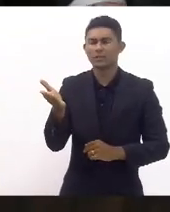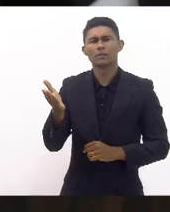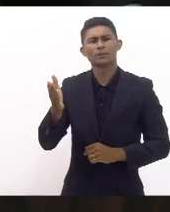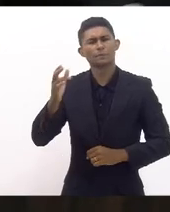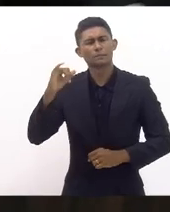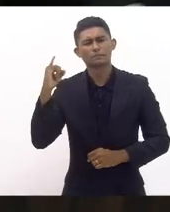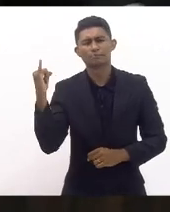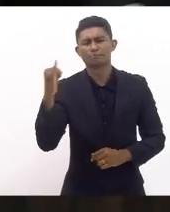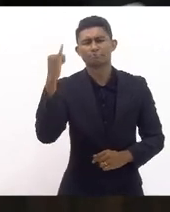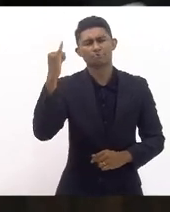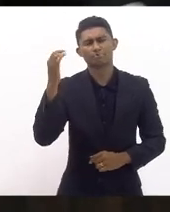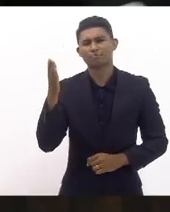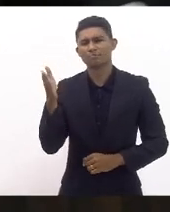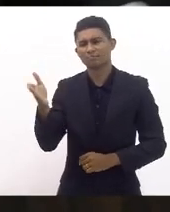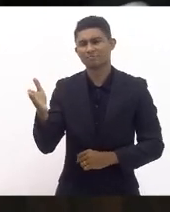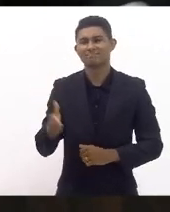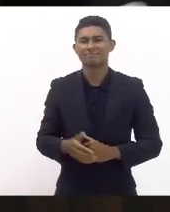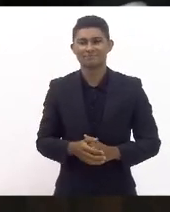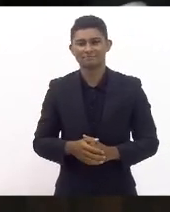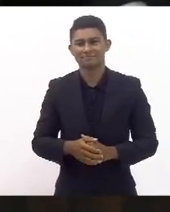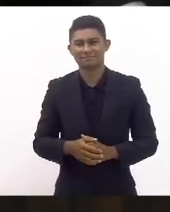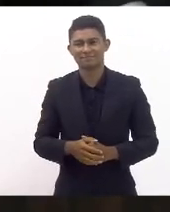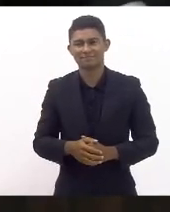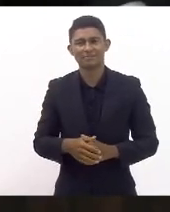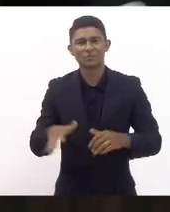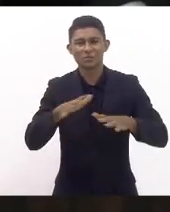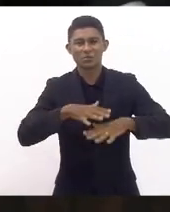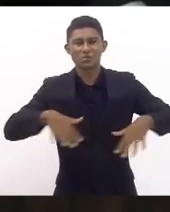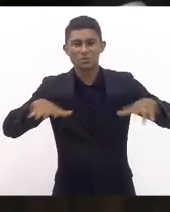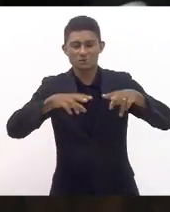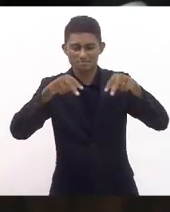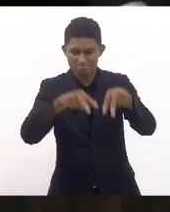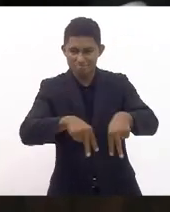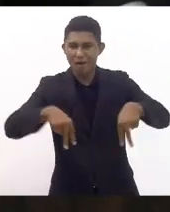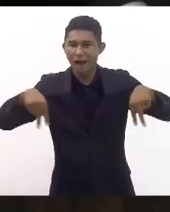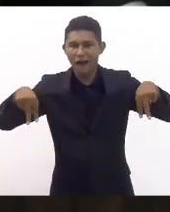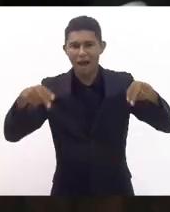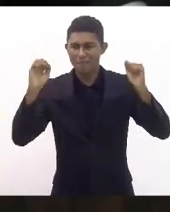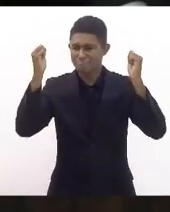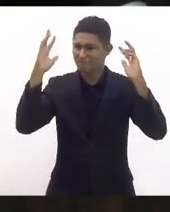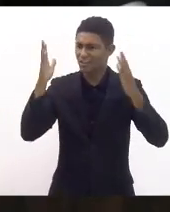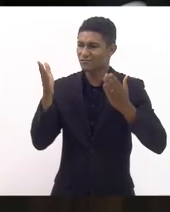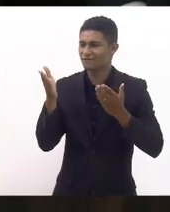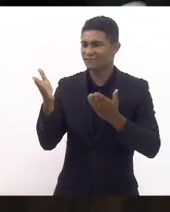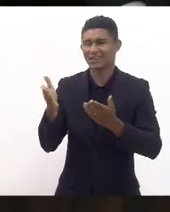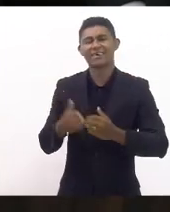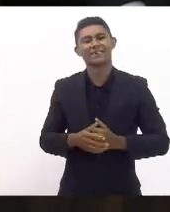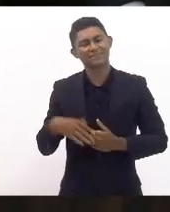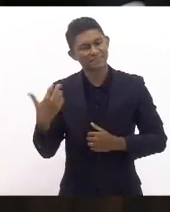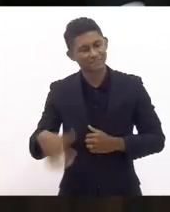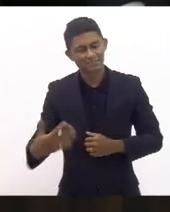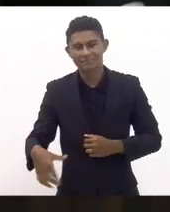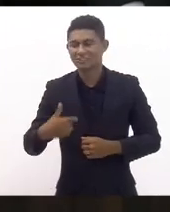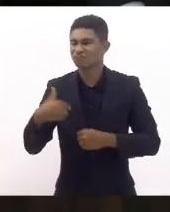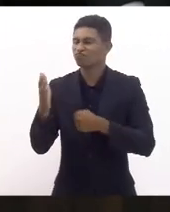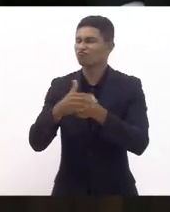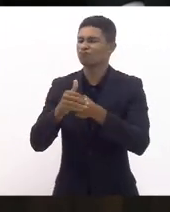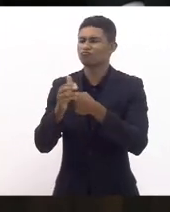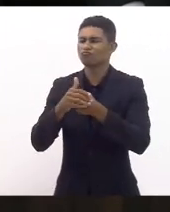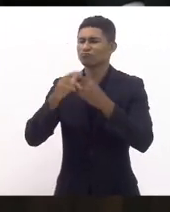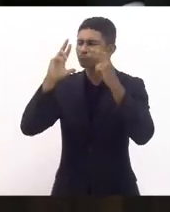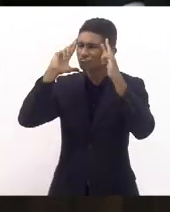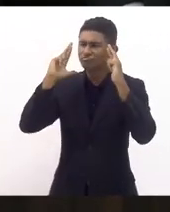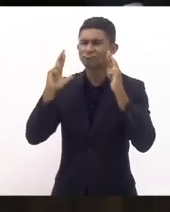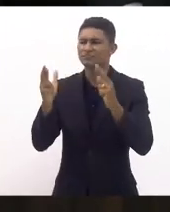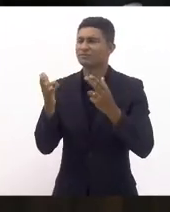importante como o senhor. Senão ninguém estaria aqui de pé aplaudindo o senhor, que tem o meu carinho, o meu respeito,